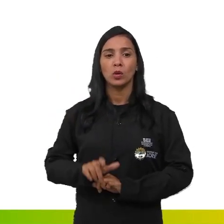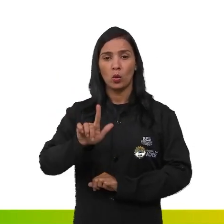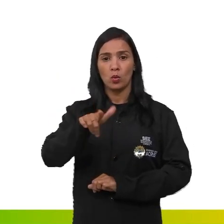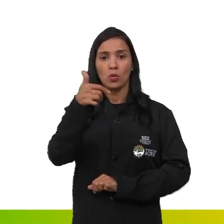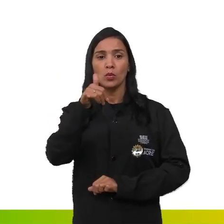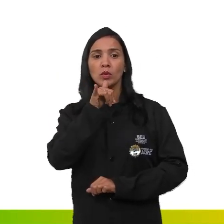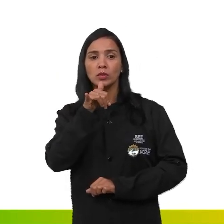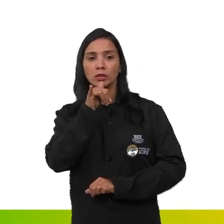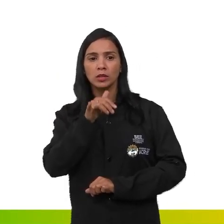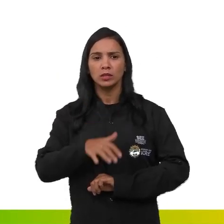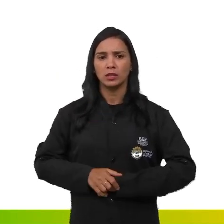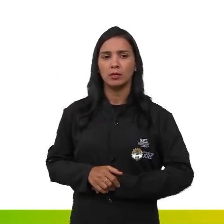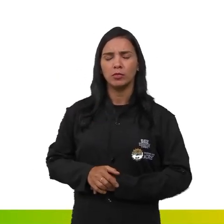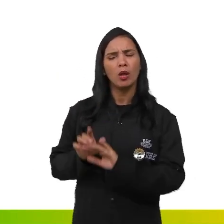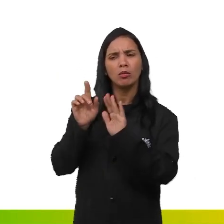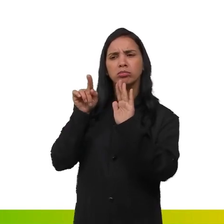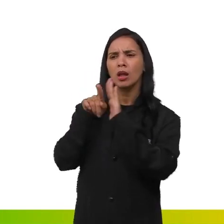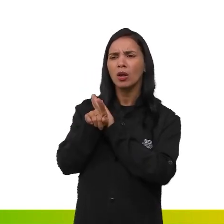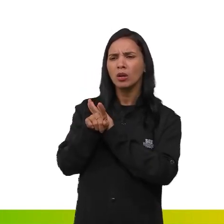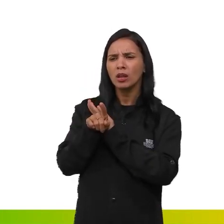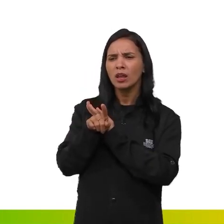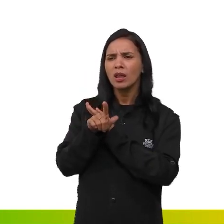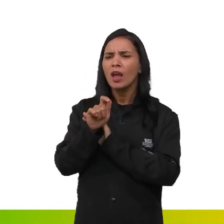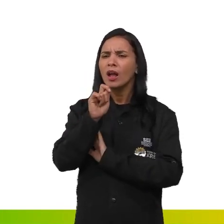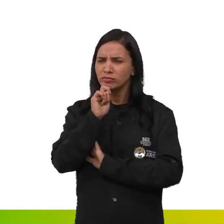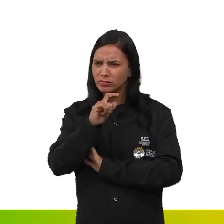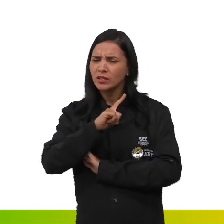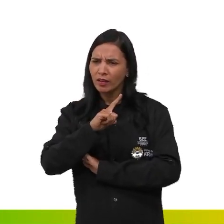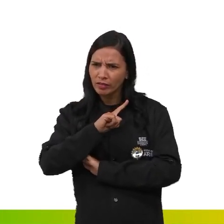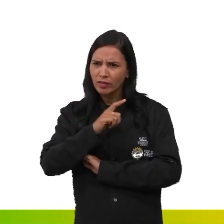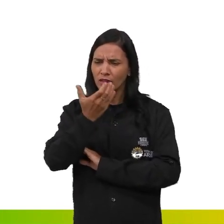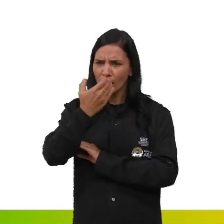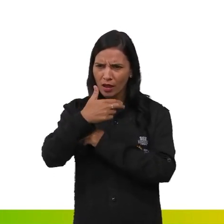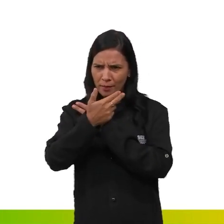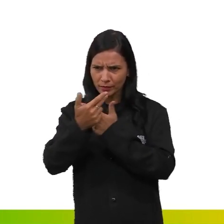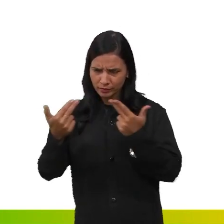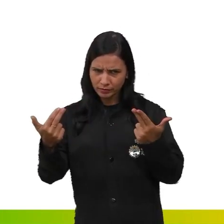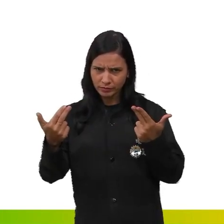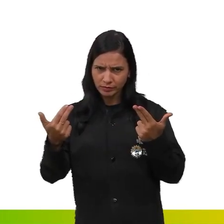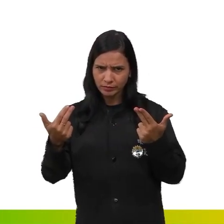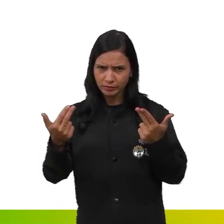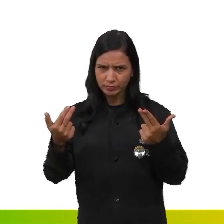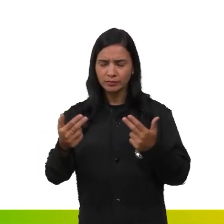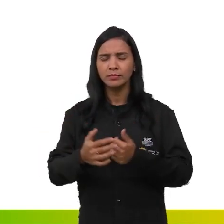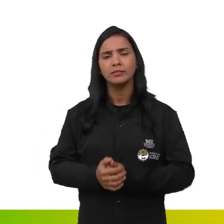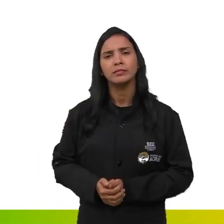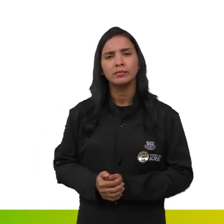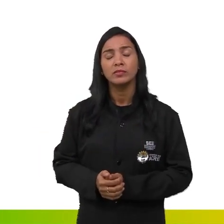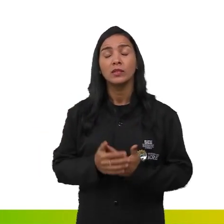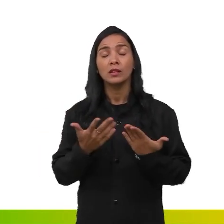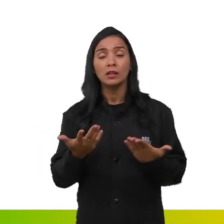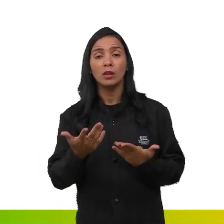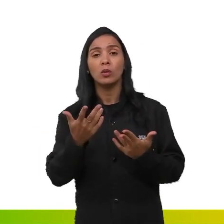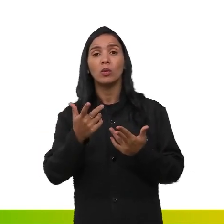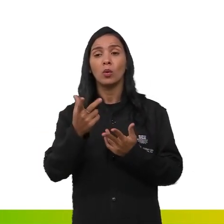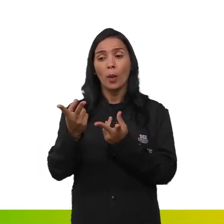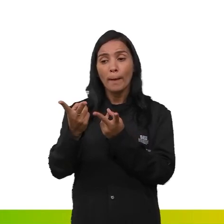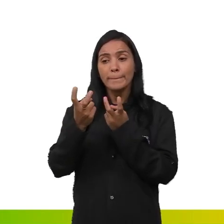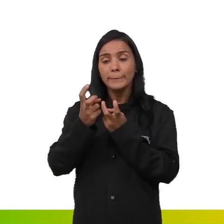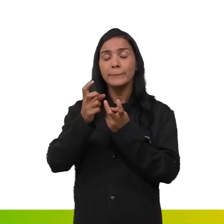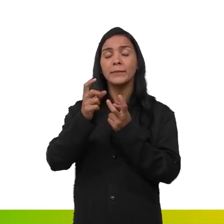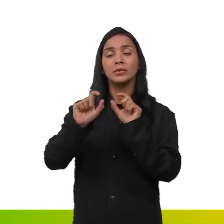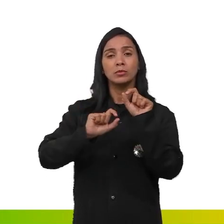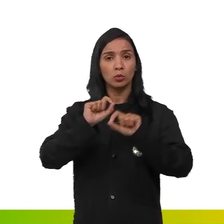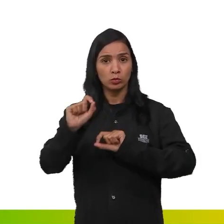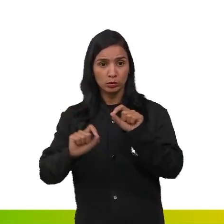exemplo. Are there any apples left? Sobrou alguma maçã? Então, nesse caso, observem aqui